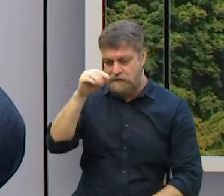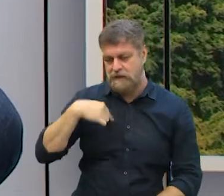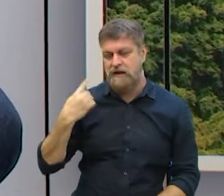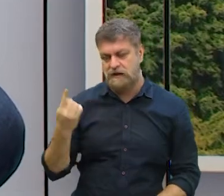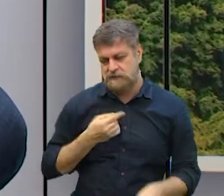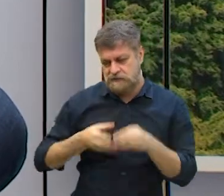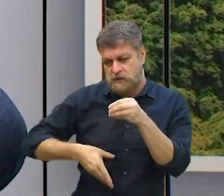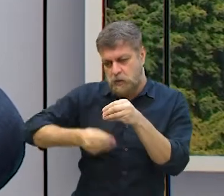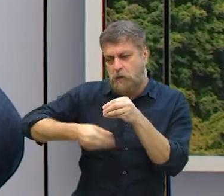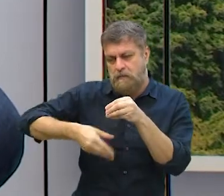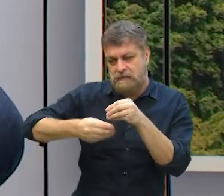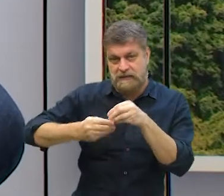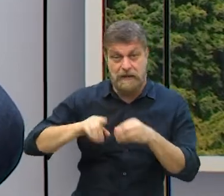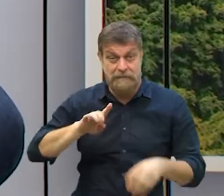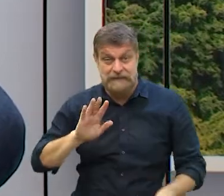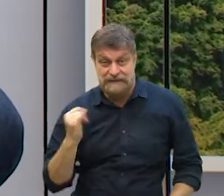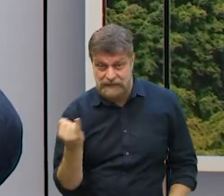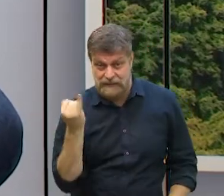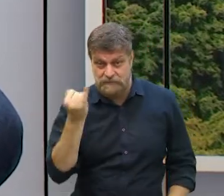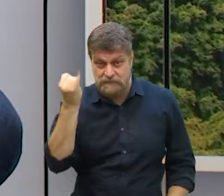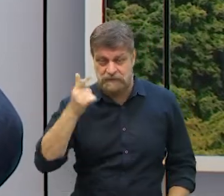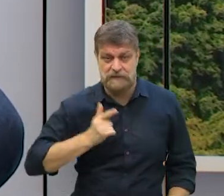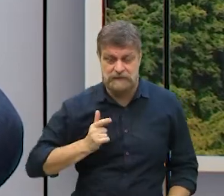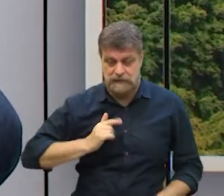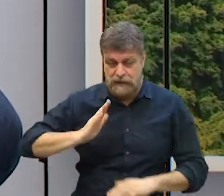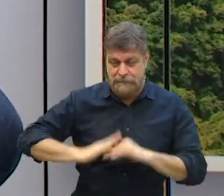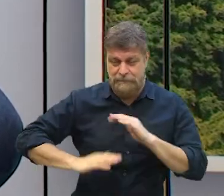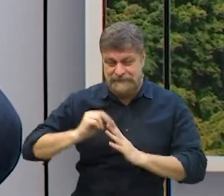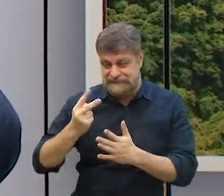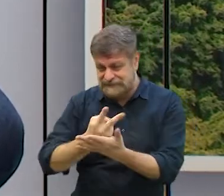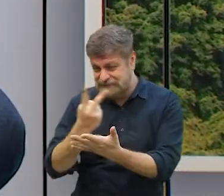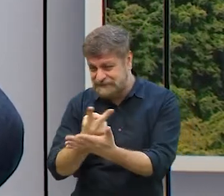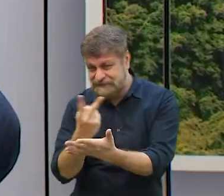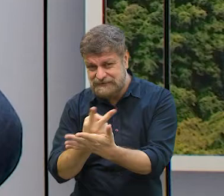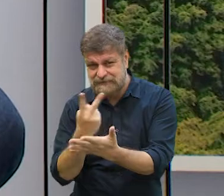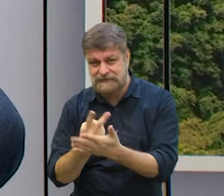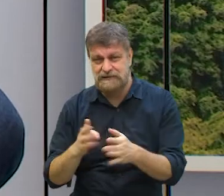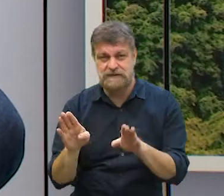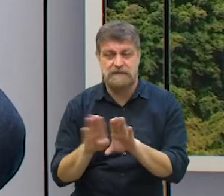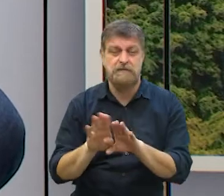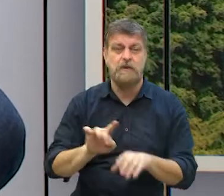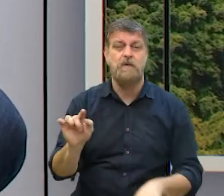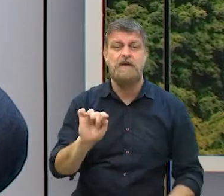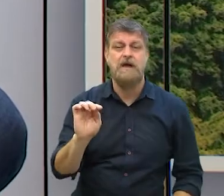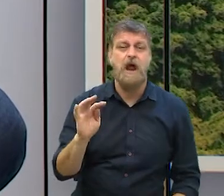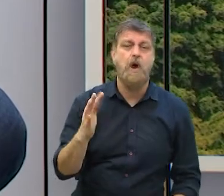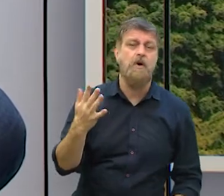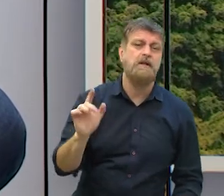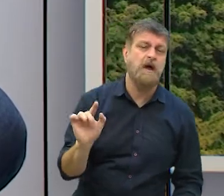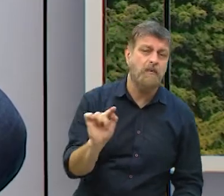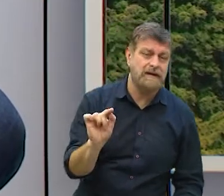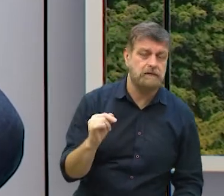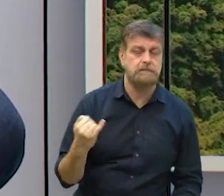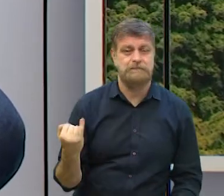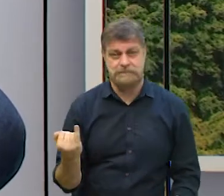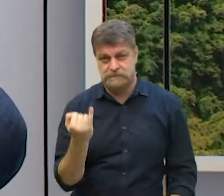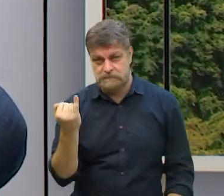ele, se quiser a gente também faz algumas colocações, mas é extremamente importante. Hábitos nocivos, hábitos, né, que